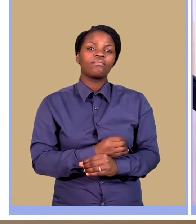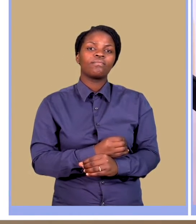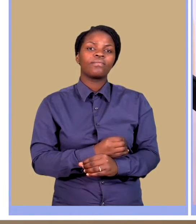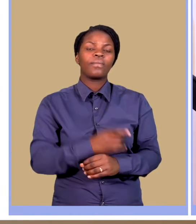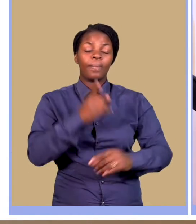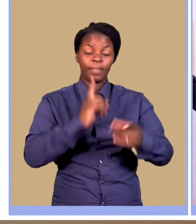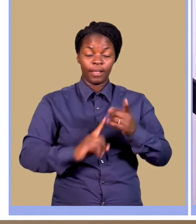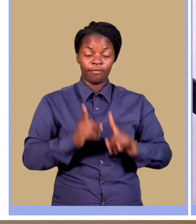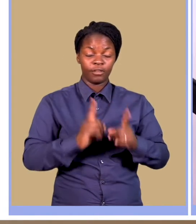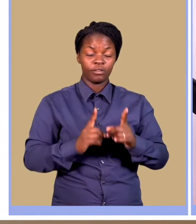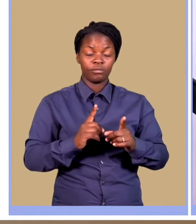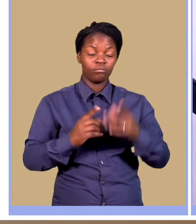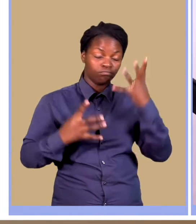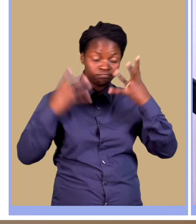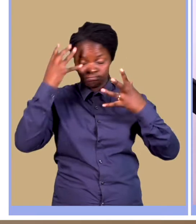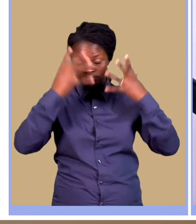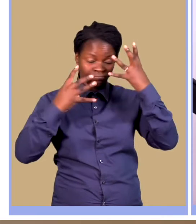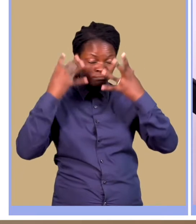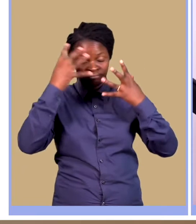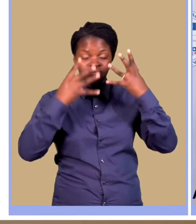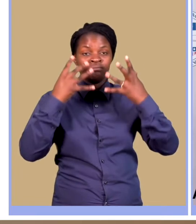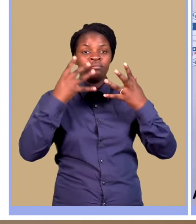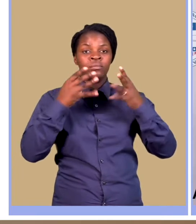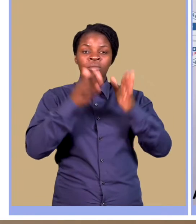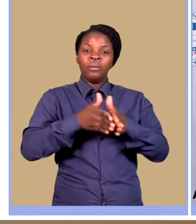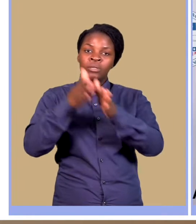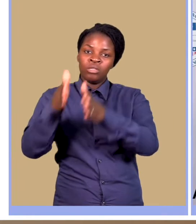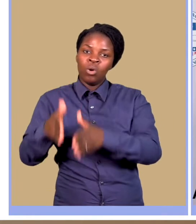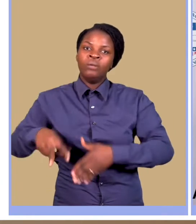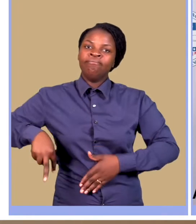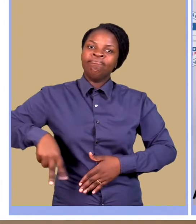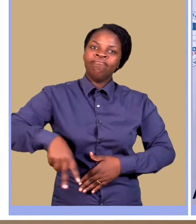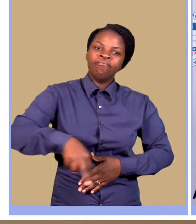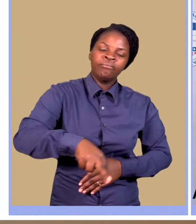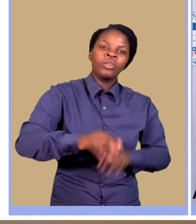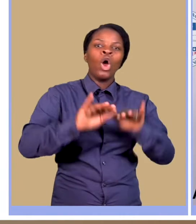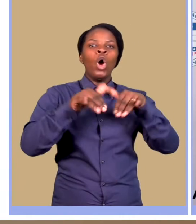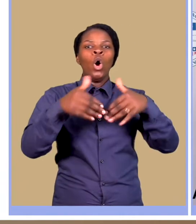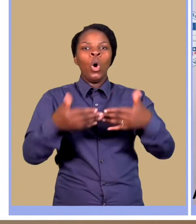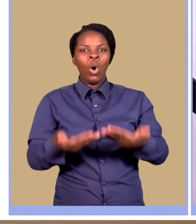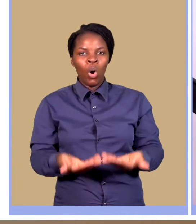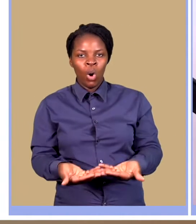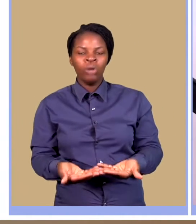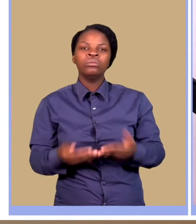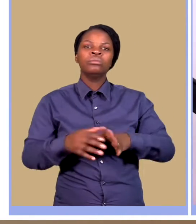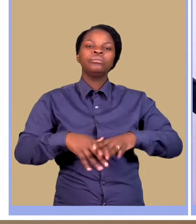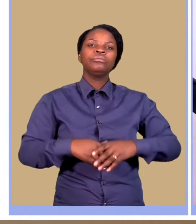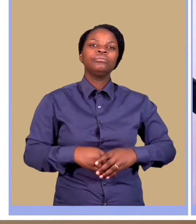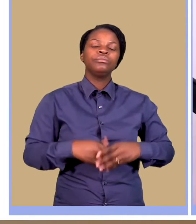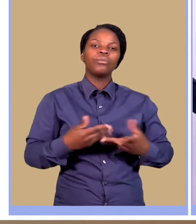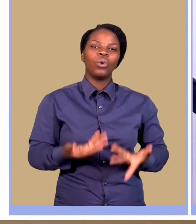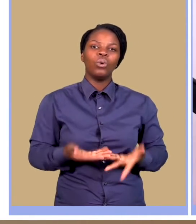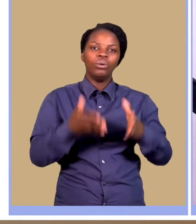que está a caminhar ou até mesmo alguém que está de carro. Automobilista, né? Exatamente, o